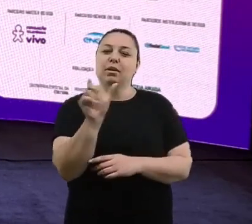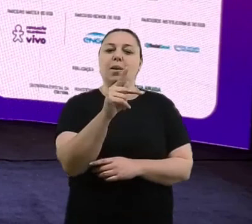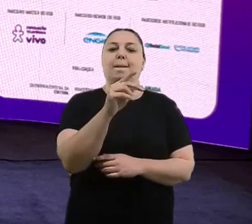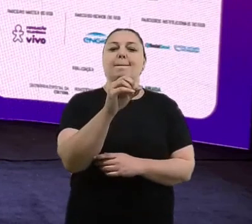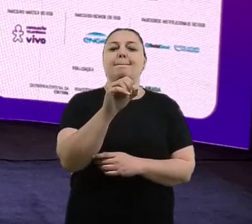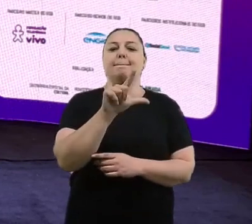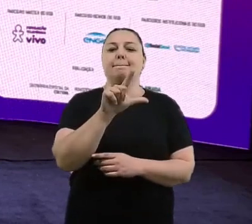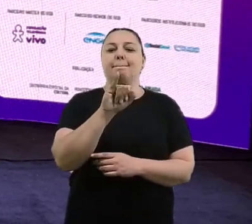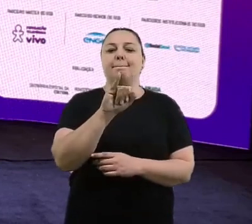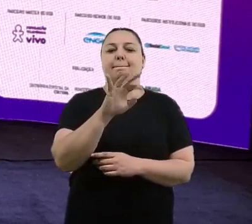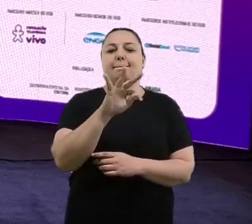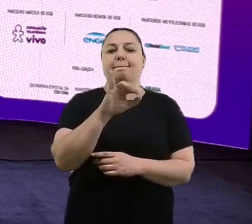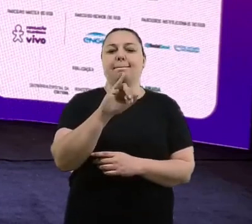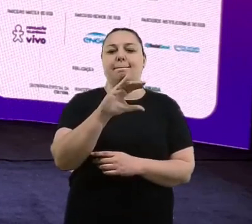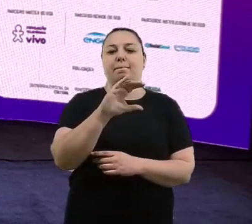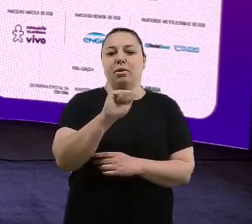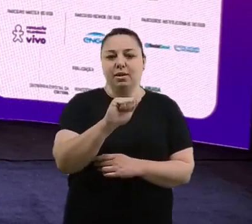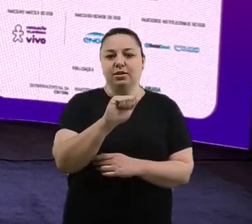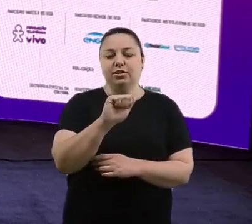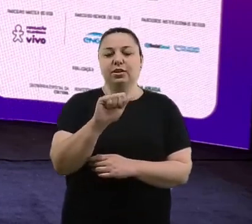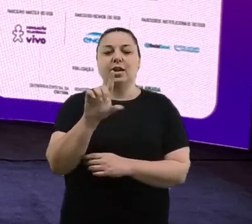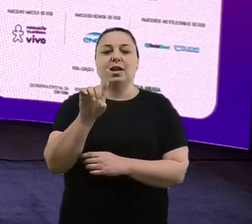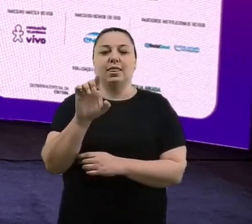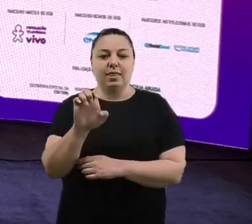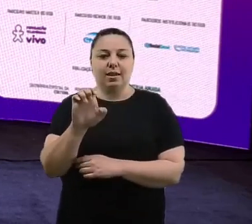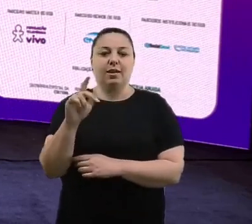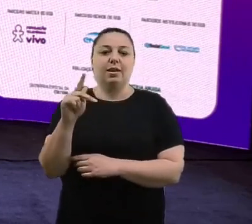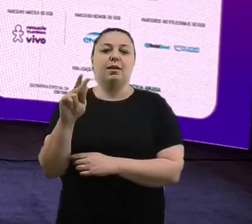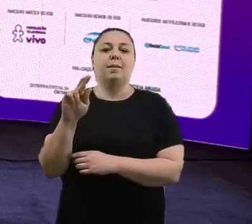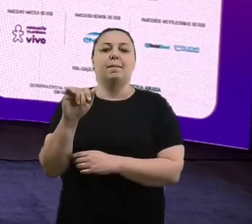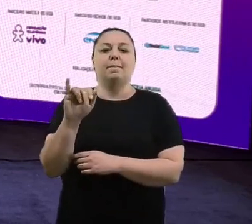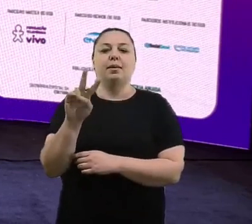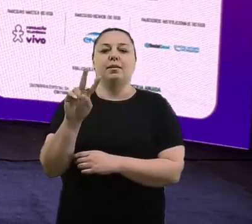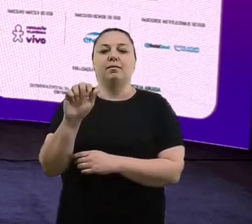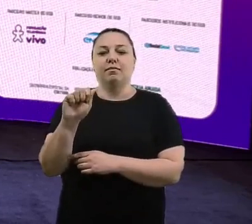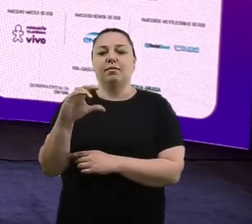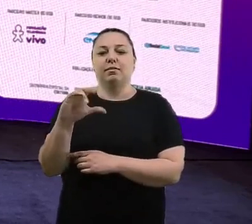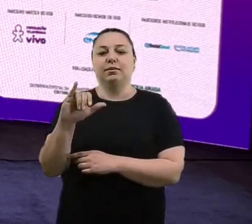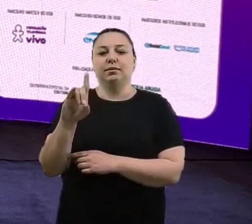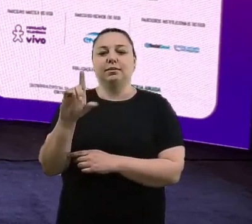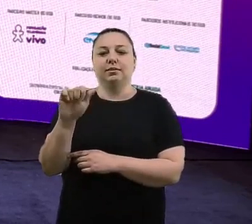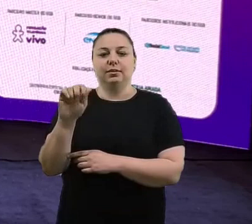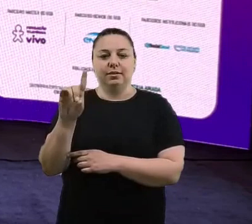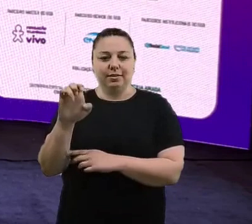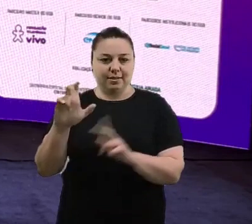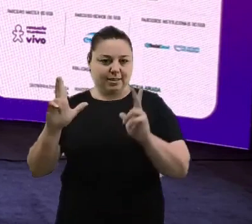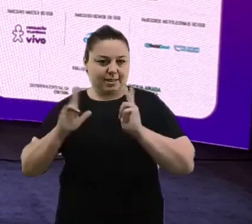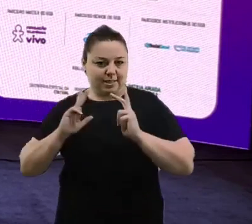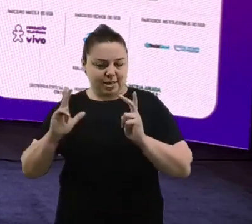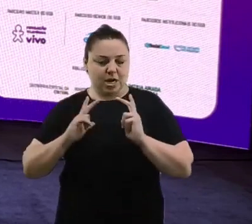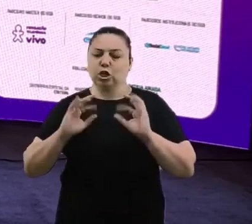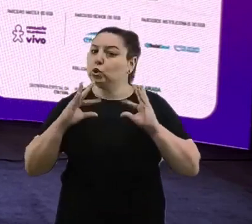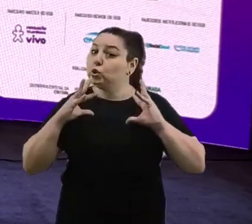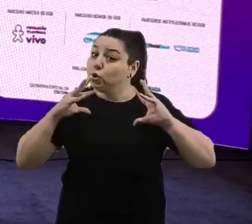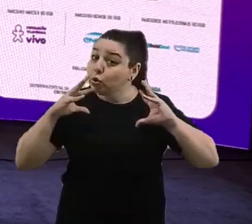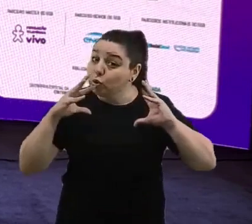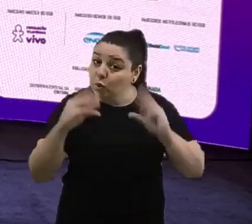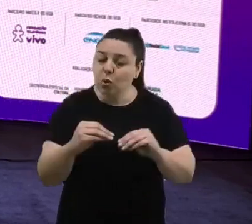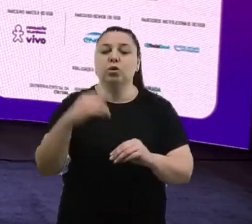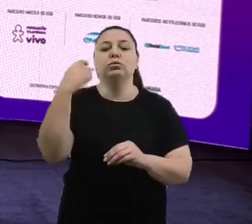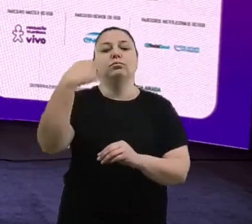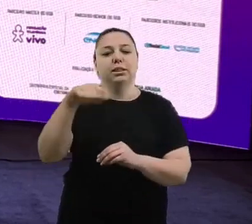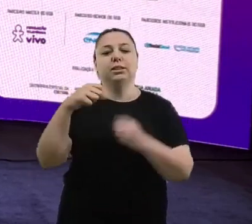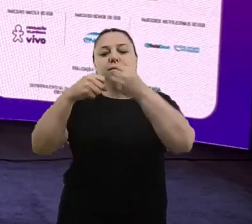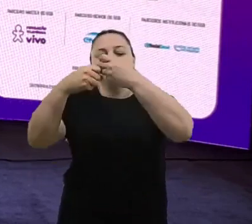ele precisa descrever em sua política de privacidade quais os dados que estão sendo armazenados e para que objetivo esses dados estão